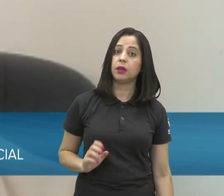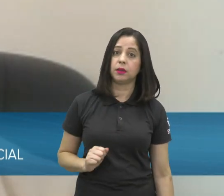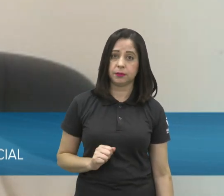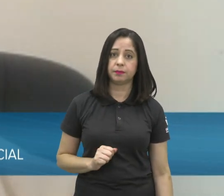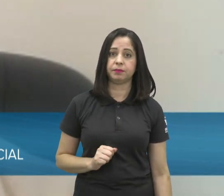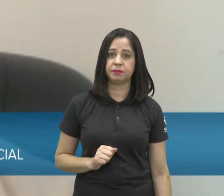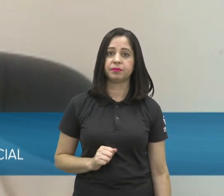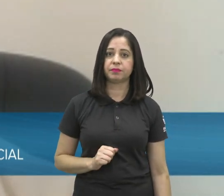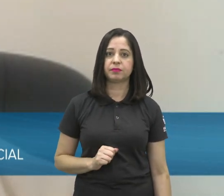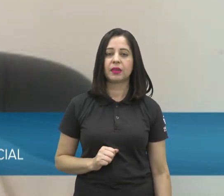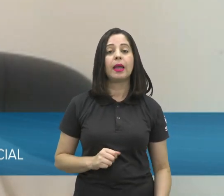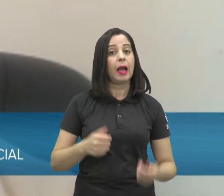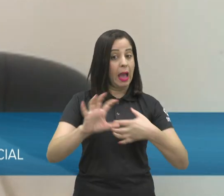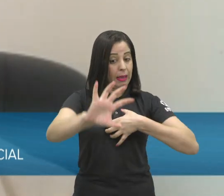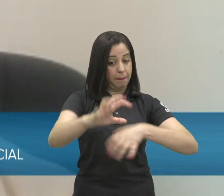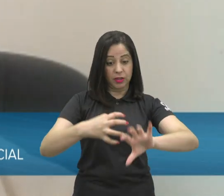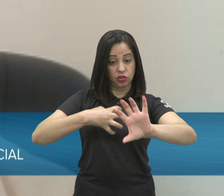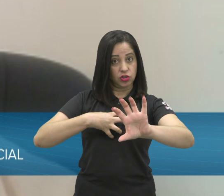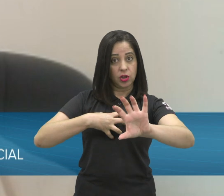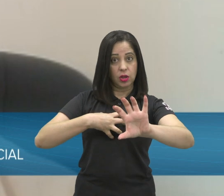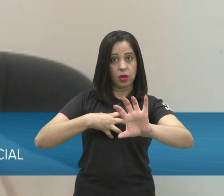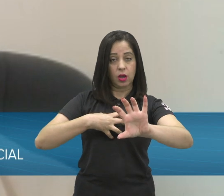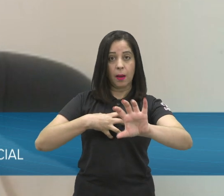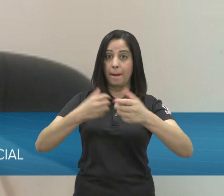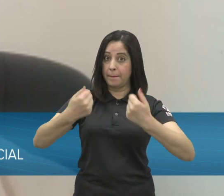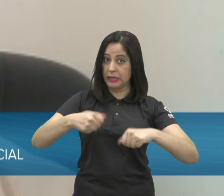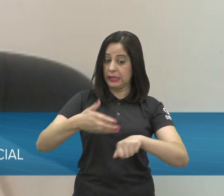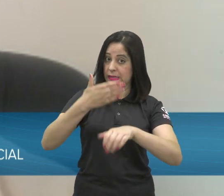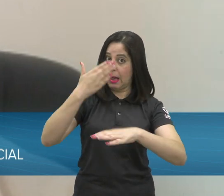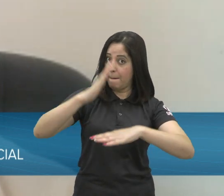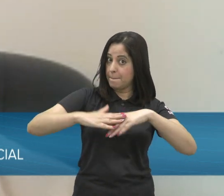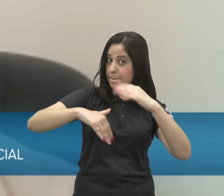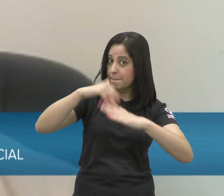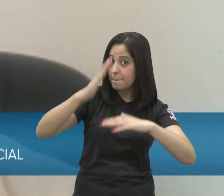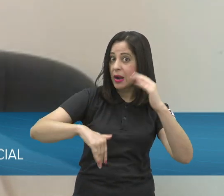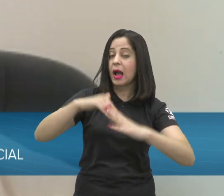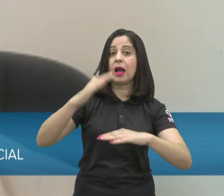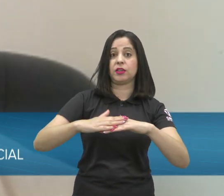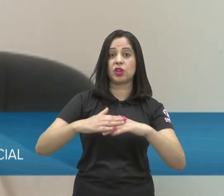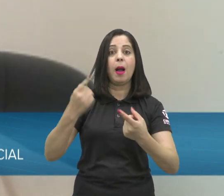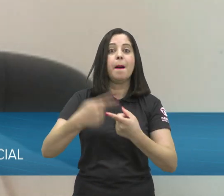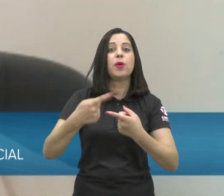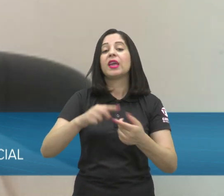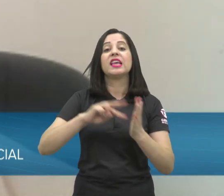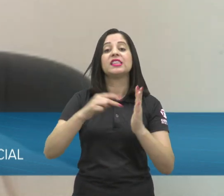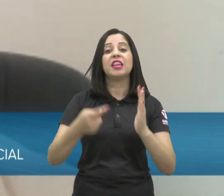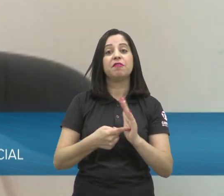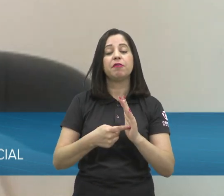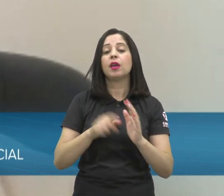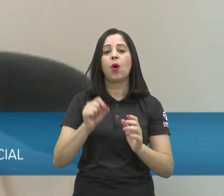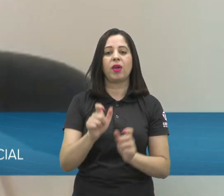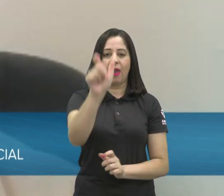sim. Como também o próprio exercício da empatia. Ele é um exercício que o reconhecer o outro como